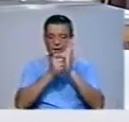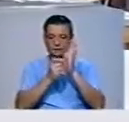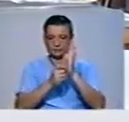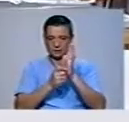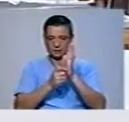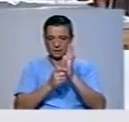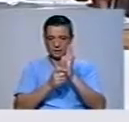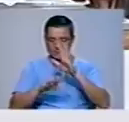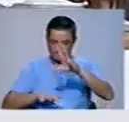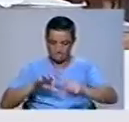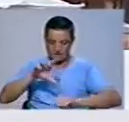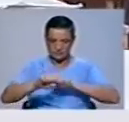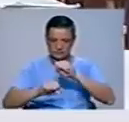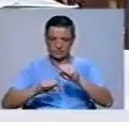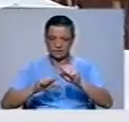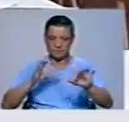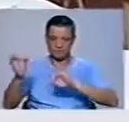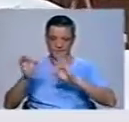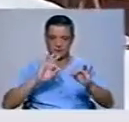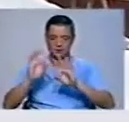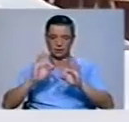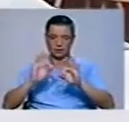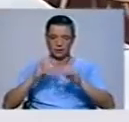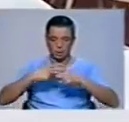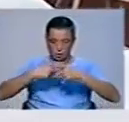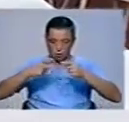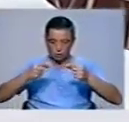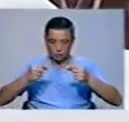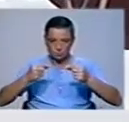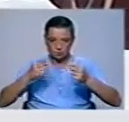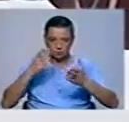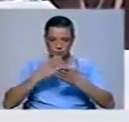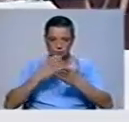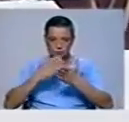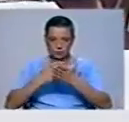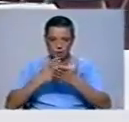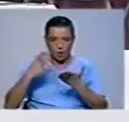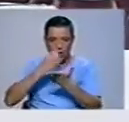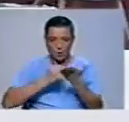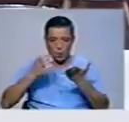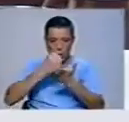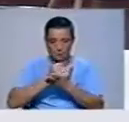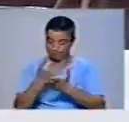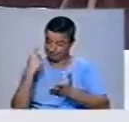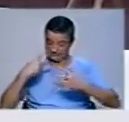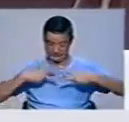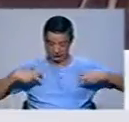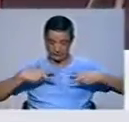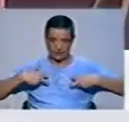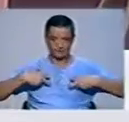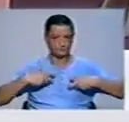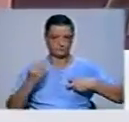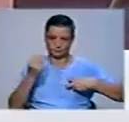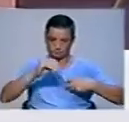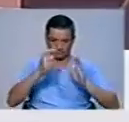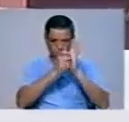quando tivermos a massa pronta, claro que podemos rechear os nossos rissóis não só com o recheio de legumes que aqui preparamos na passada sexta-feira. Pode